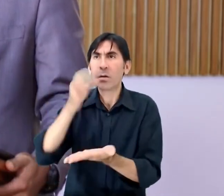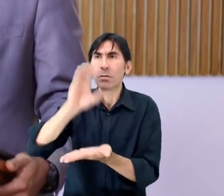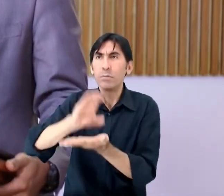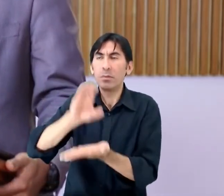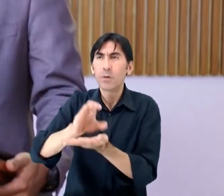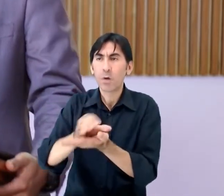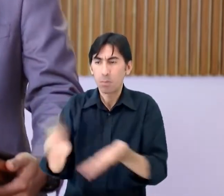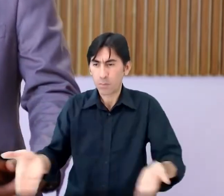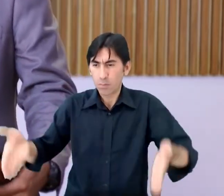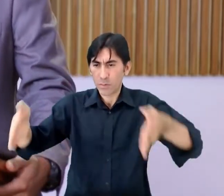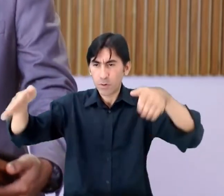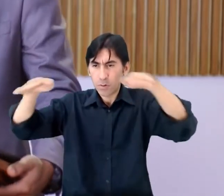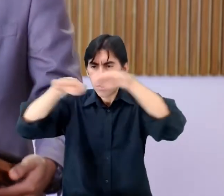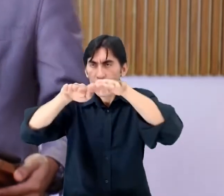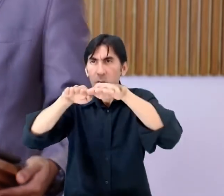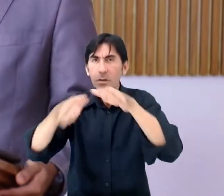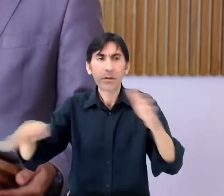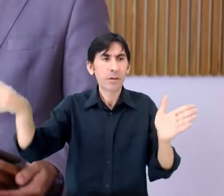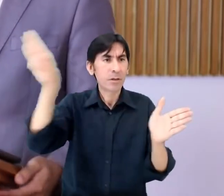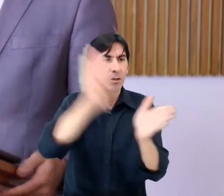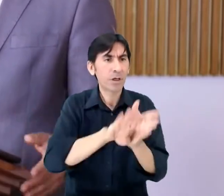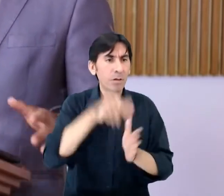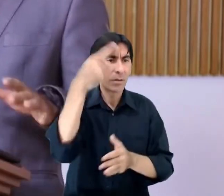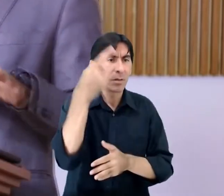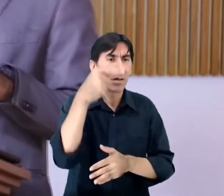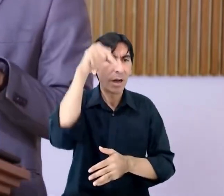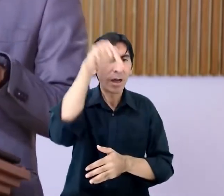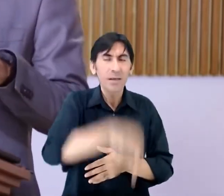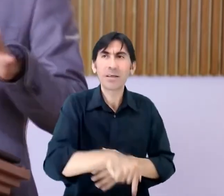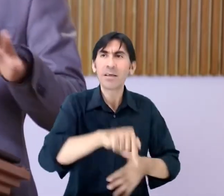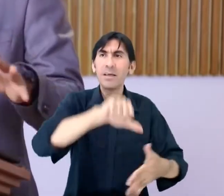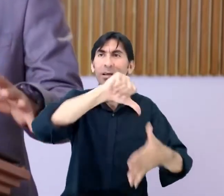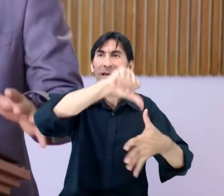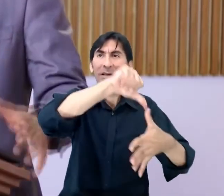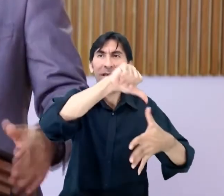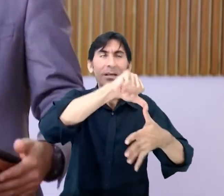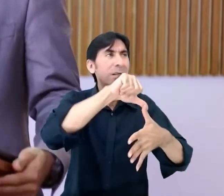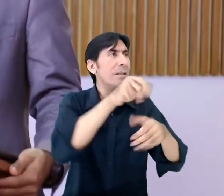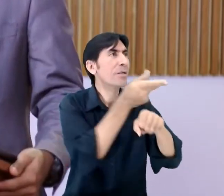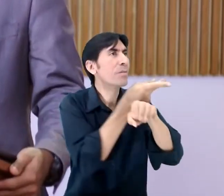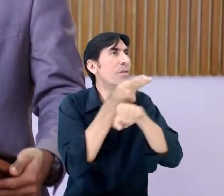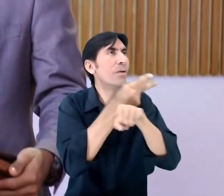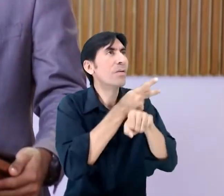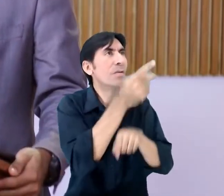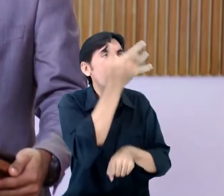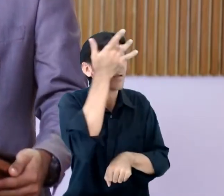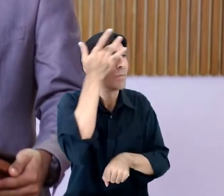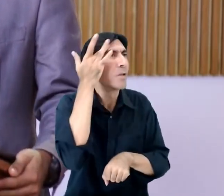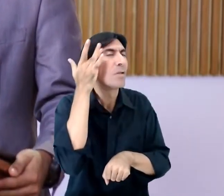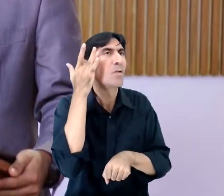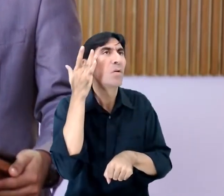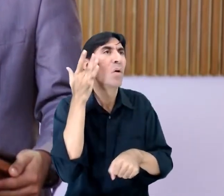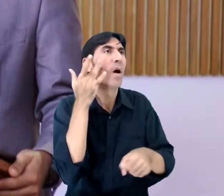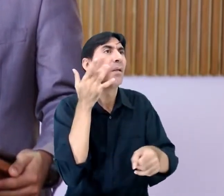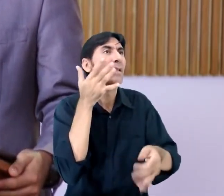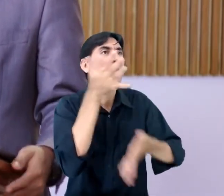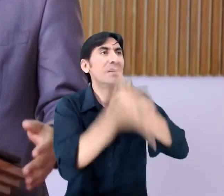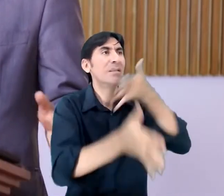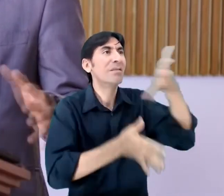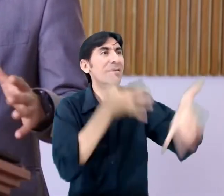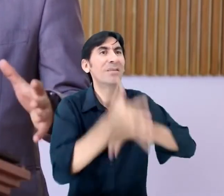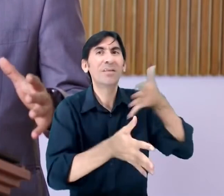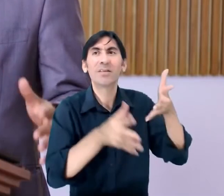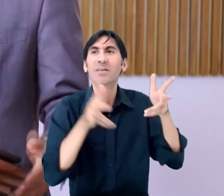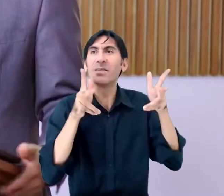Sim? E chegando aqui na América do Sul, ele começou a procurar pessoas que falavam o seu idioma. E